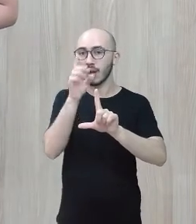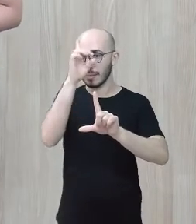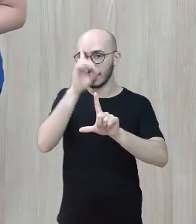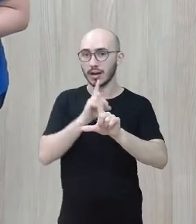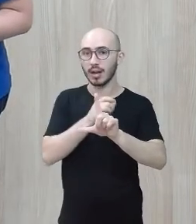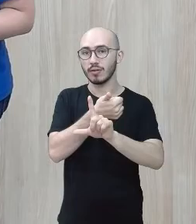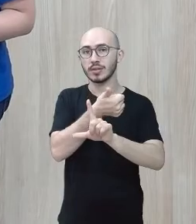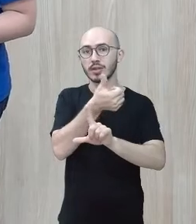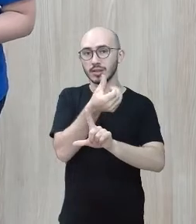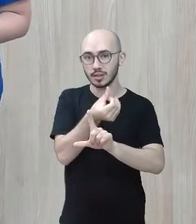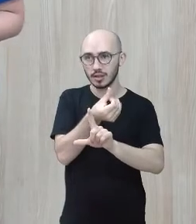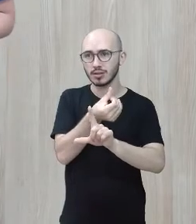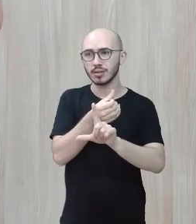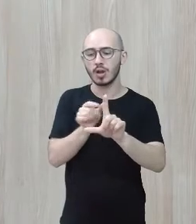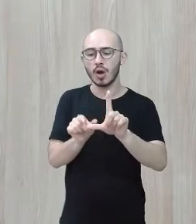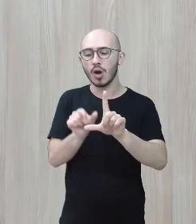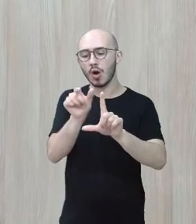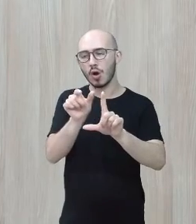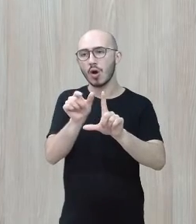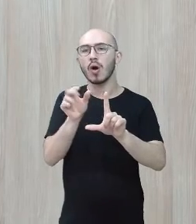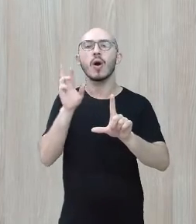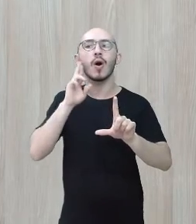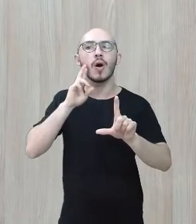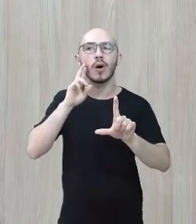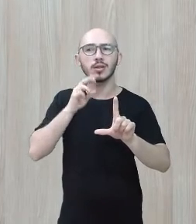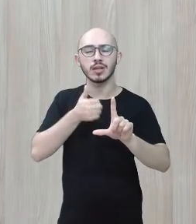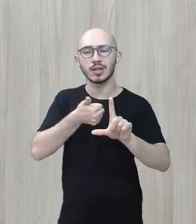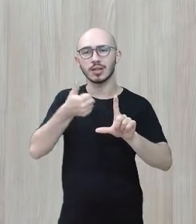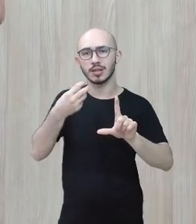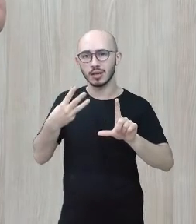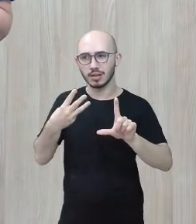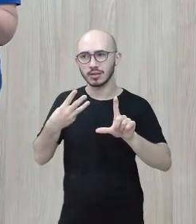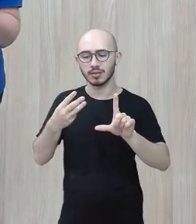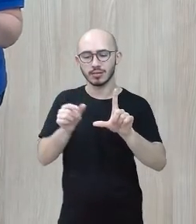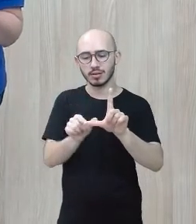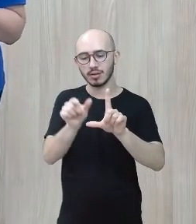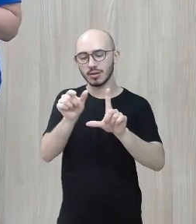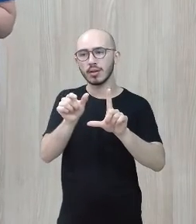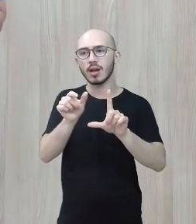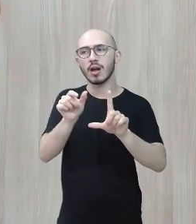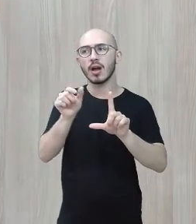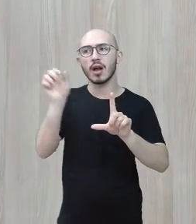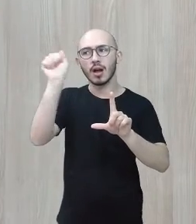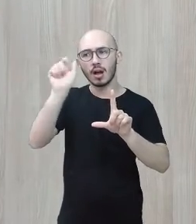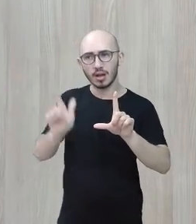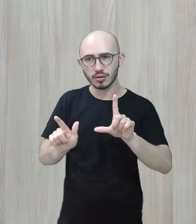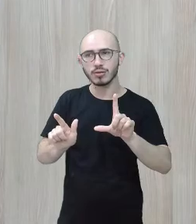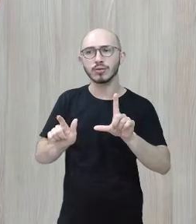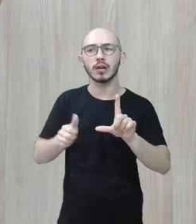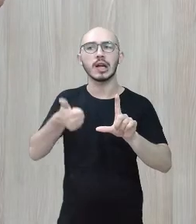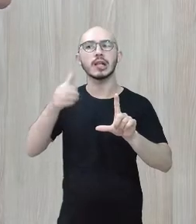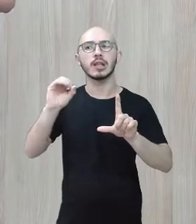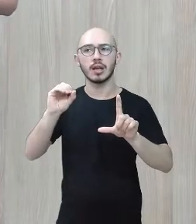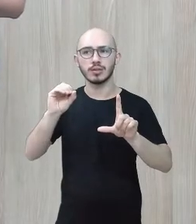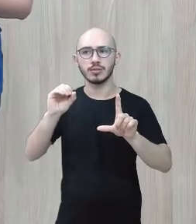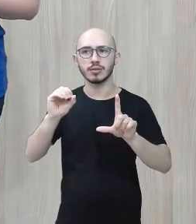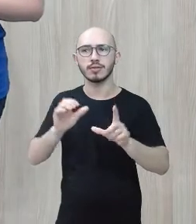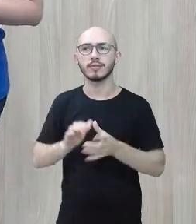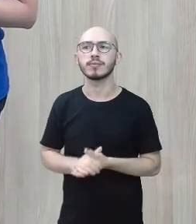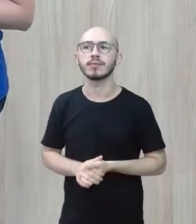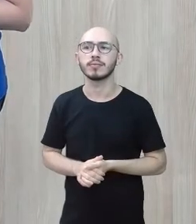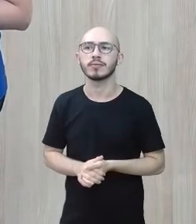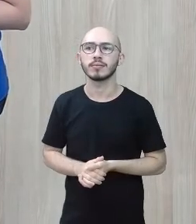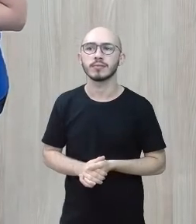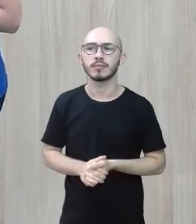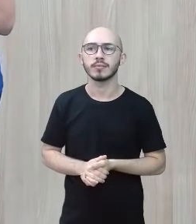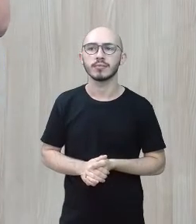do rosa 13 e a altura do azul 10 ali, né? Hipoteticamente falando, ficou um pouquinho mais baixo, mas a gente vai inferir que seria